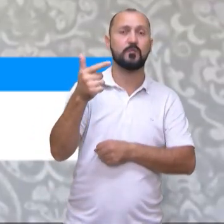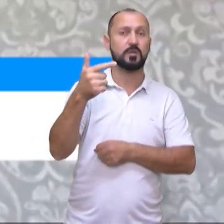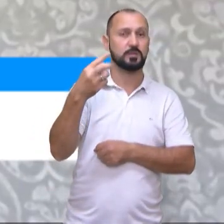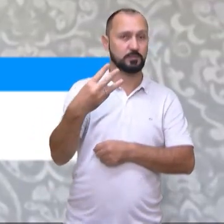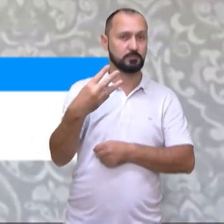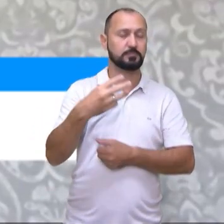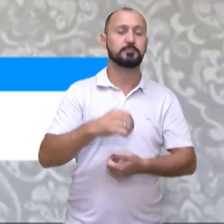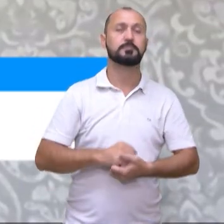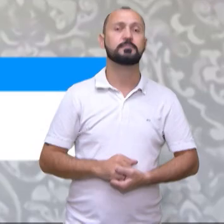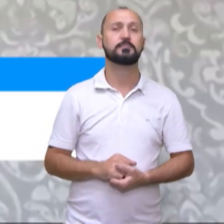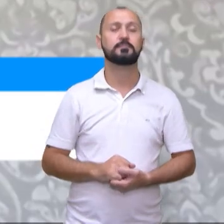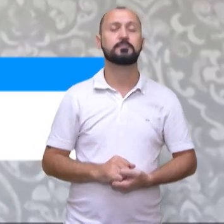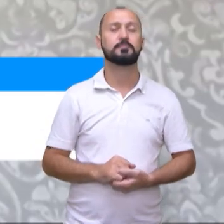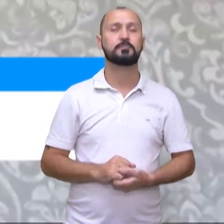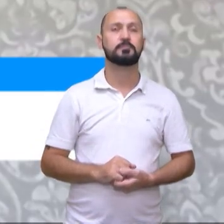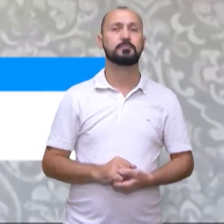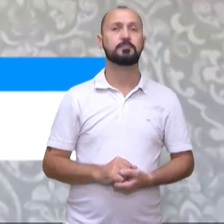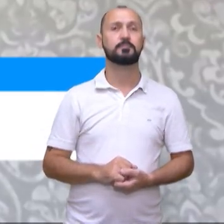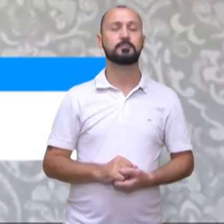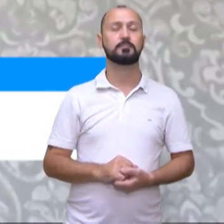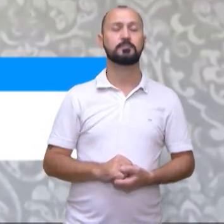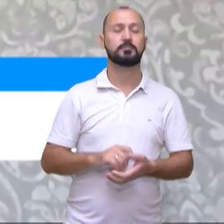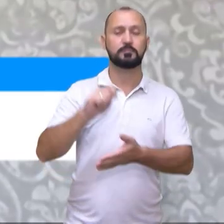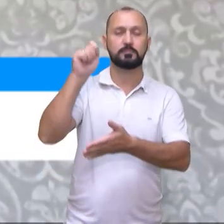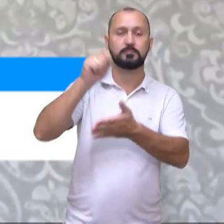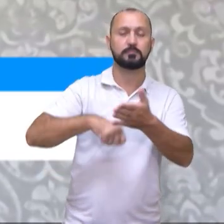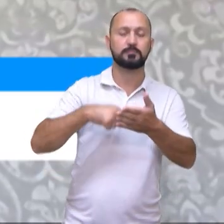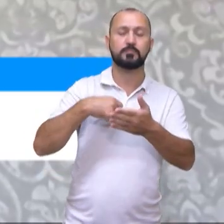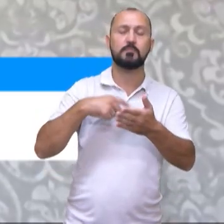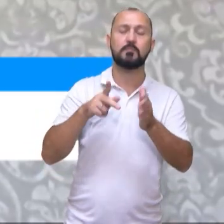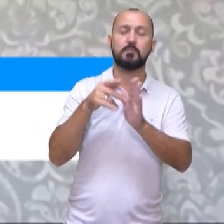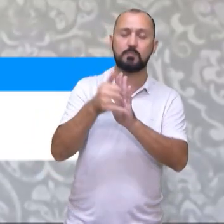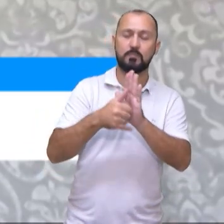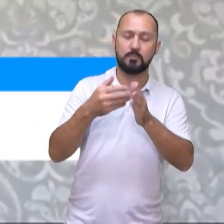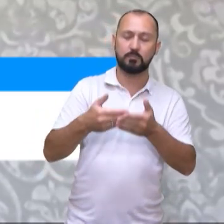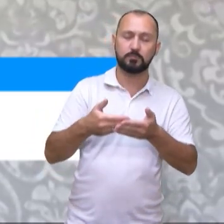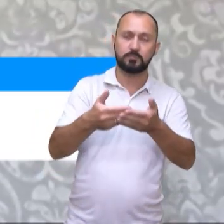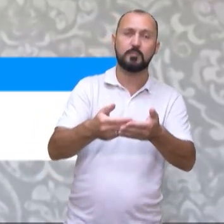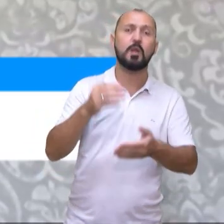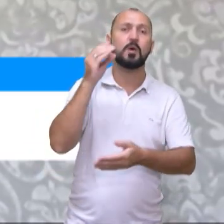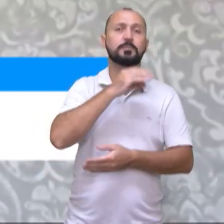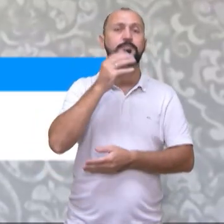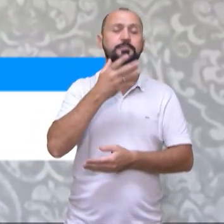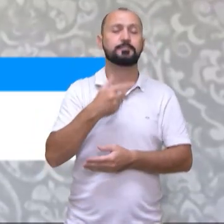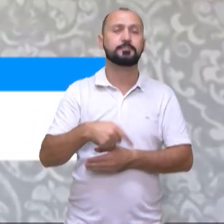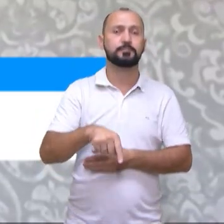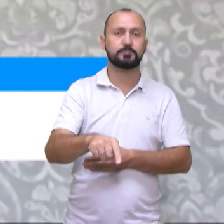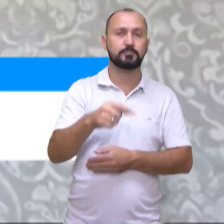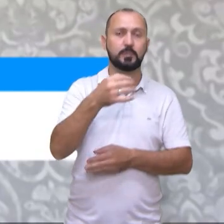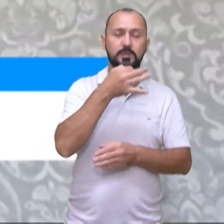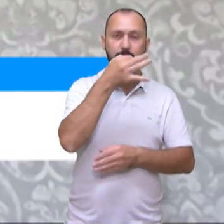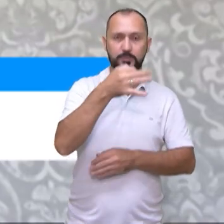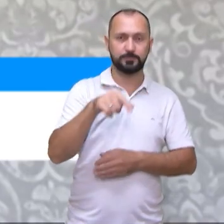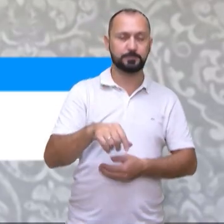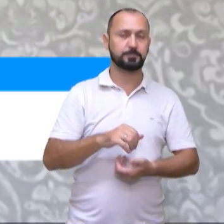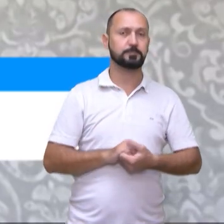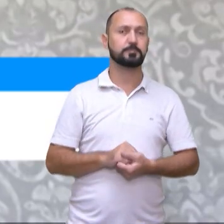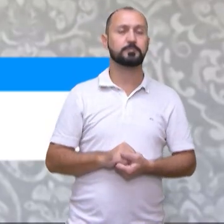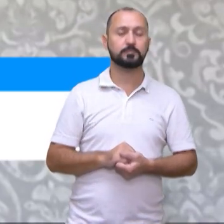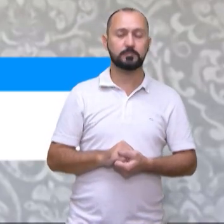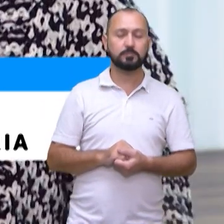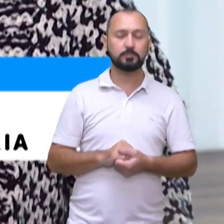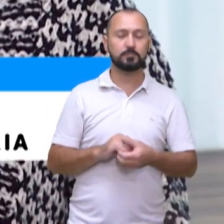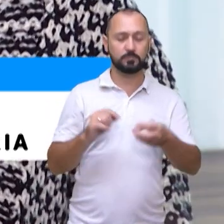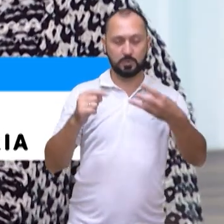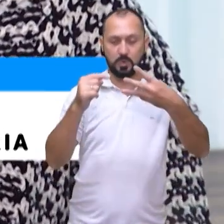de 2023. Ato contínuo, firmou-se acordo de líderes para a tramitação prioritária da presente